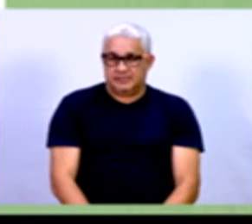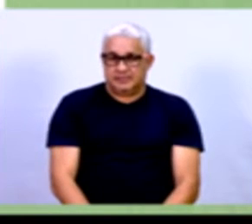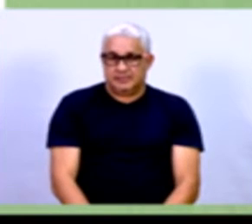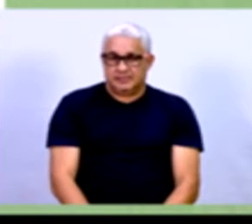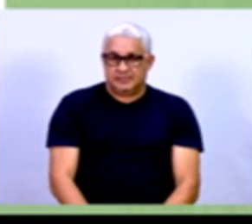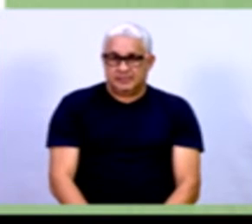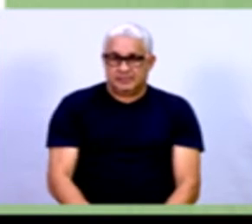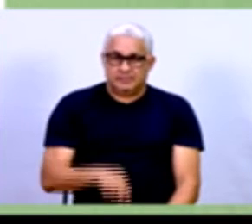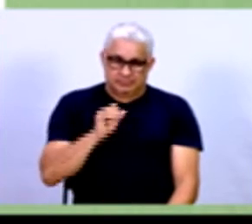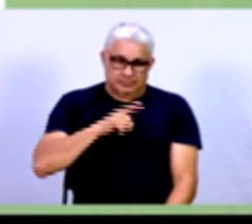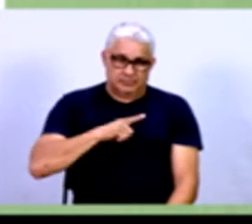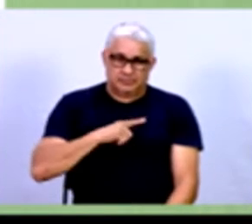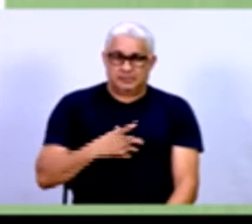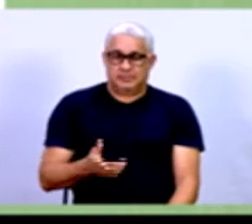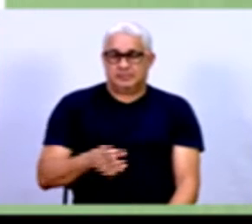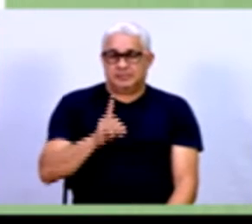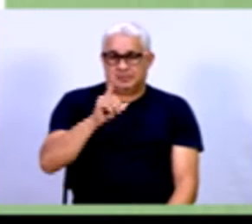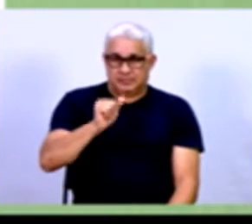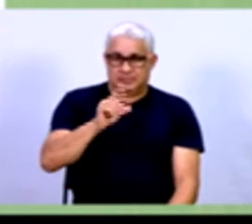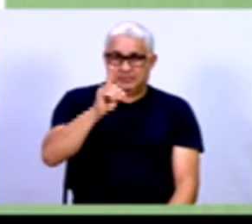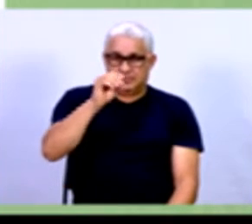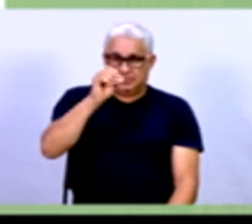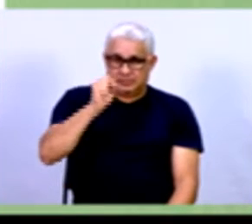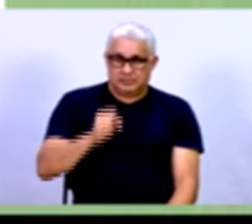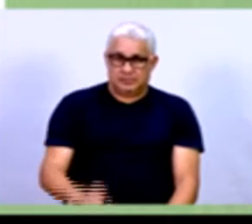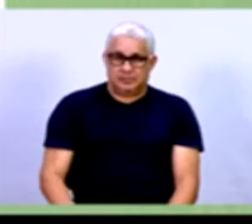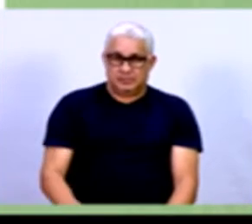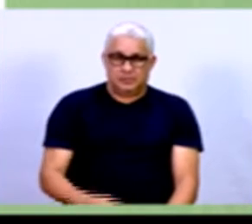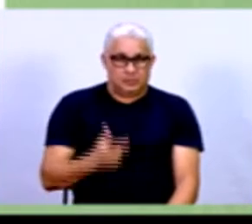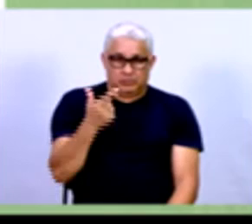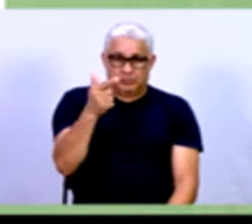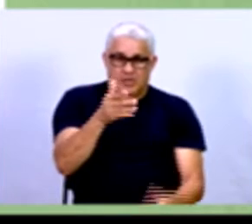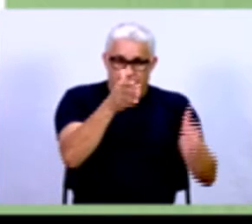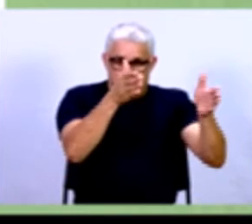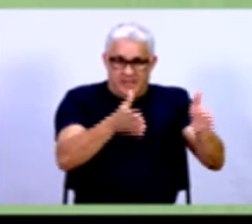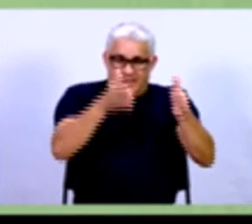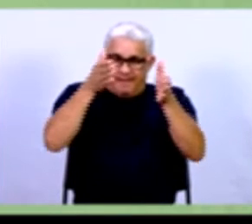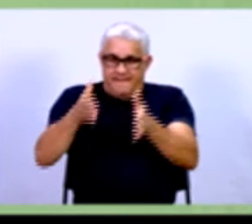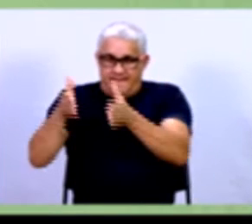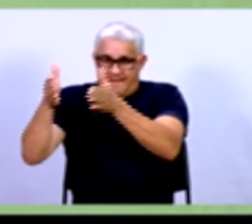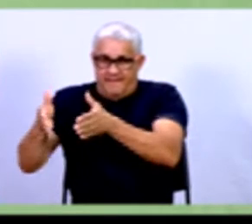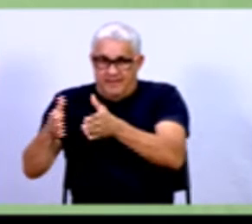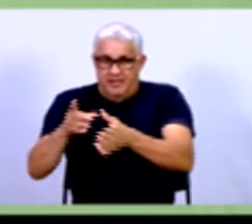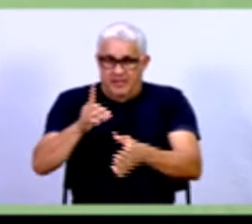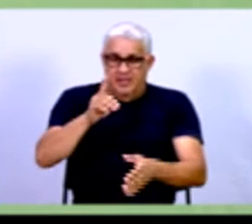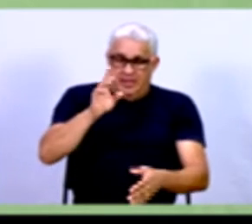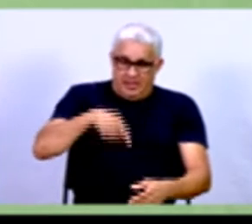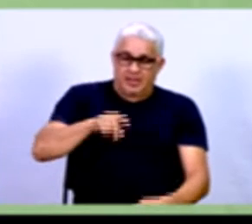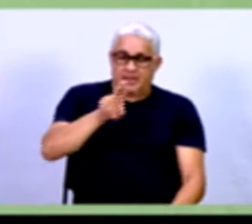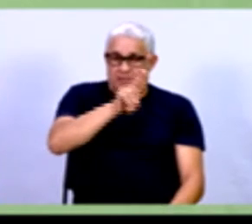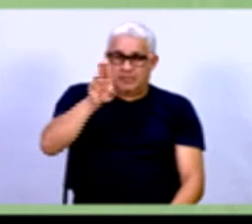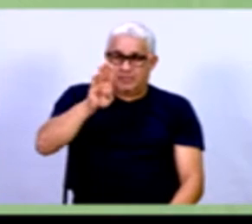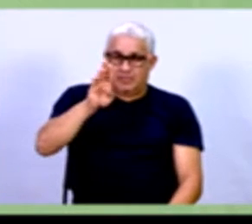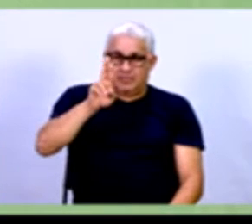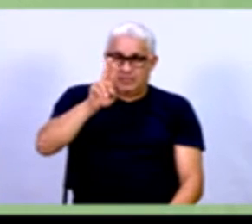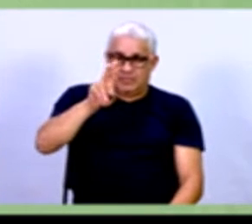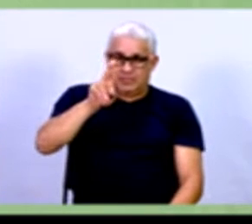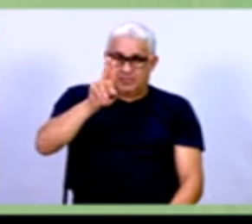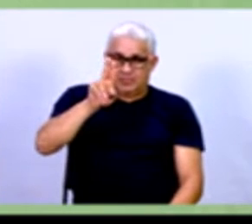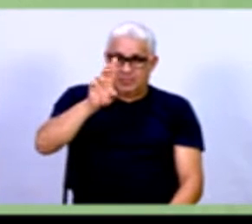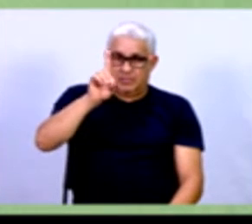ele está assim, só os dados, e eles não estão em ordem, eles são os nossos dados brutos, tá? Aí,